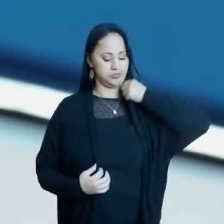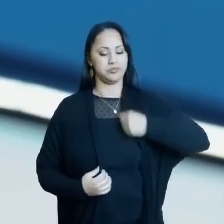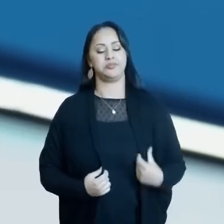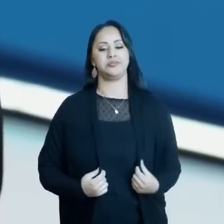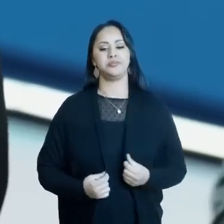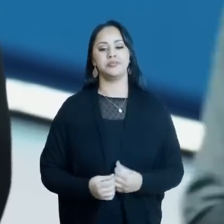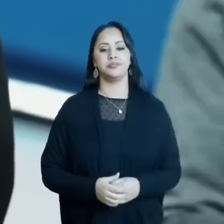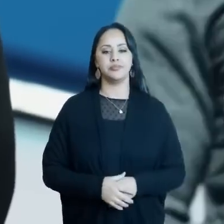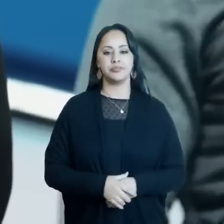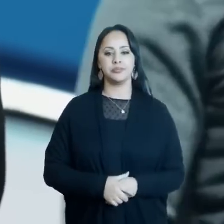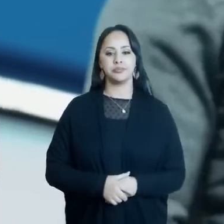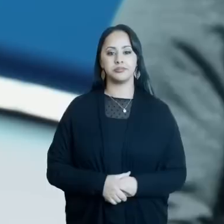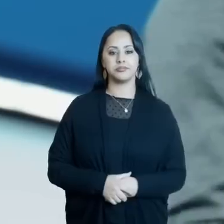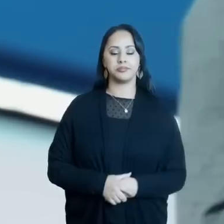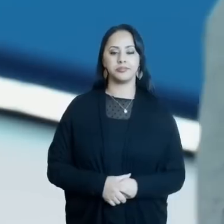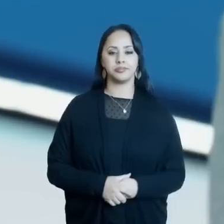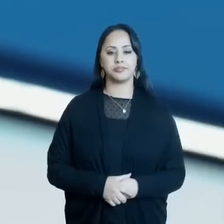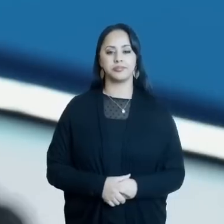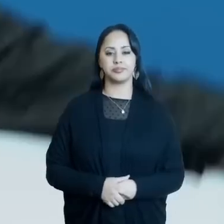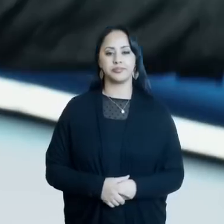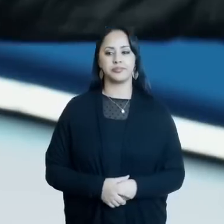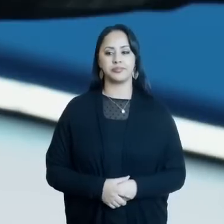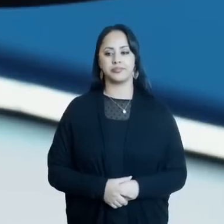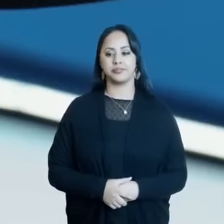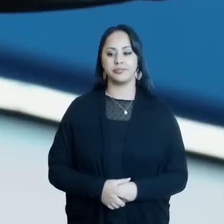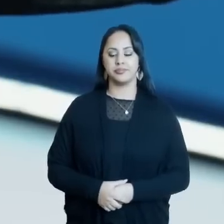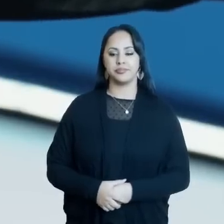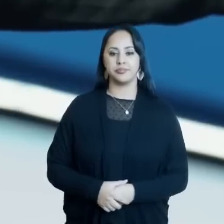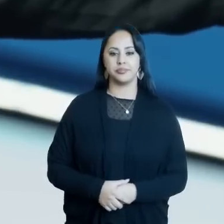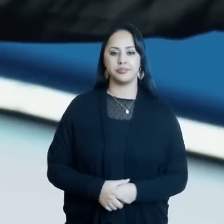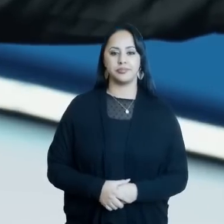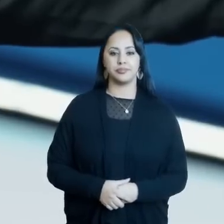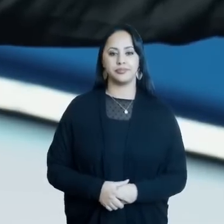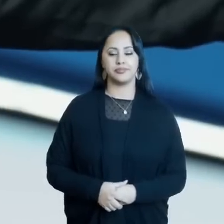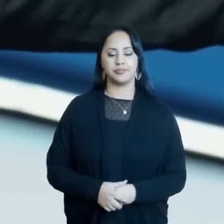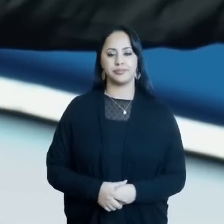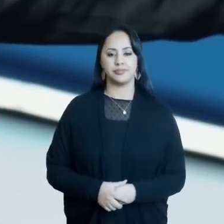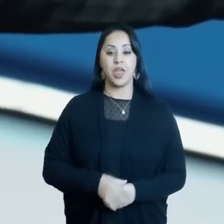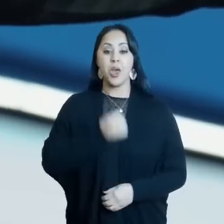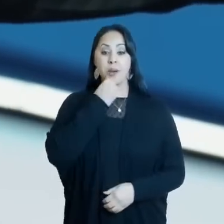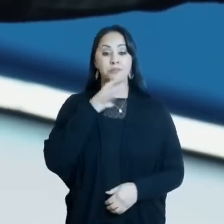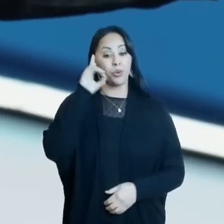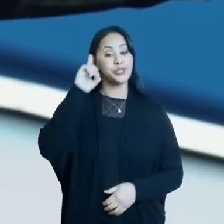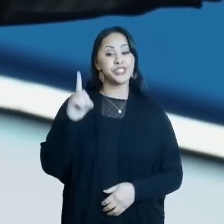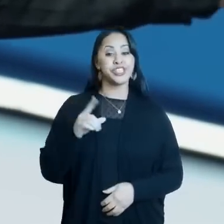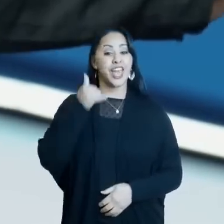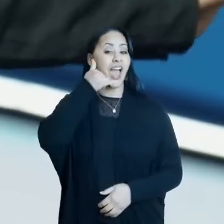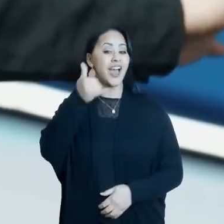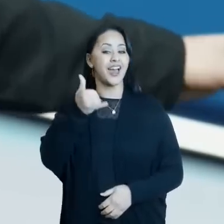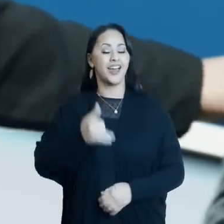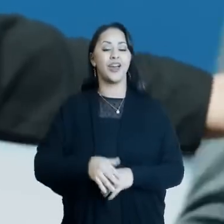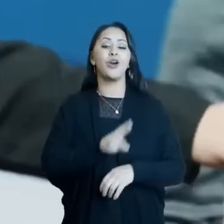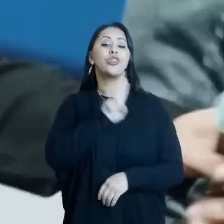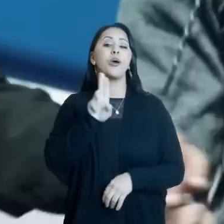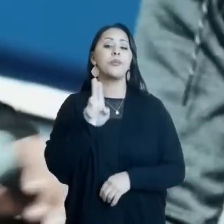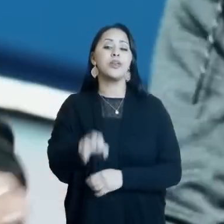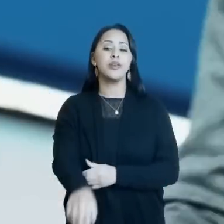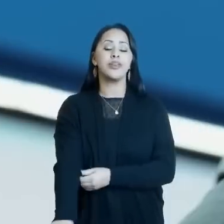Oi. Cadê o microfone? Dá o microfone aqui. Bom dia. Qual é o seu